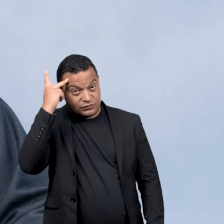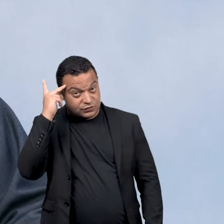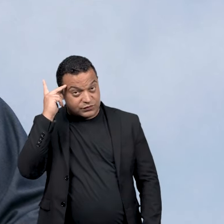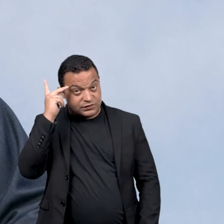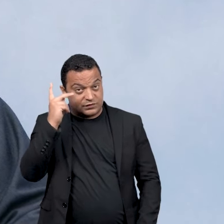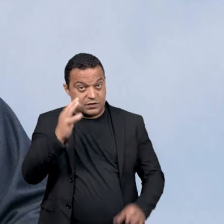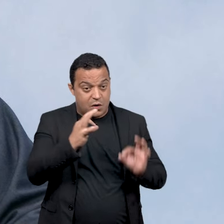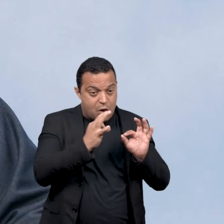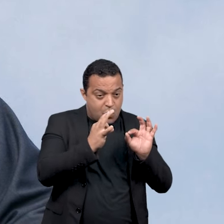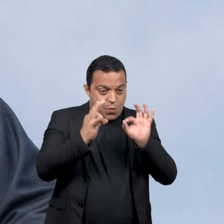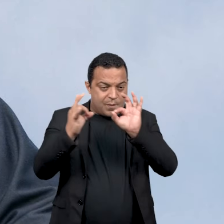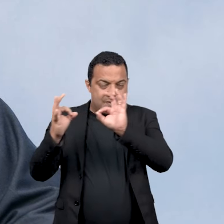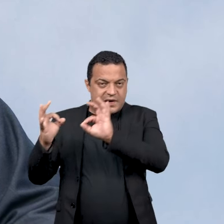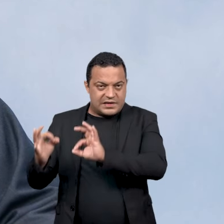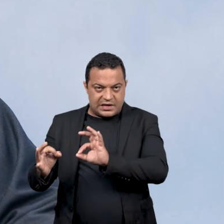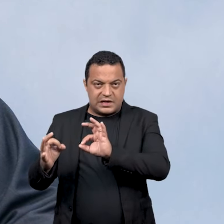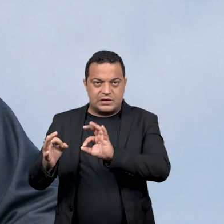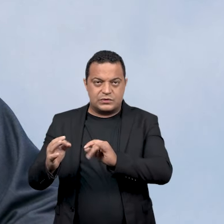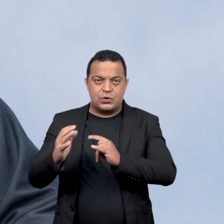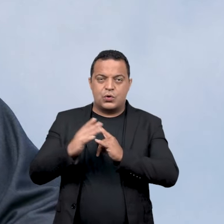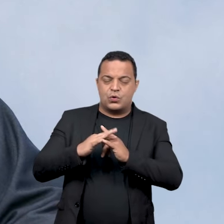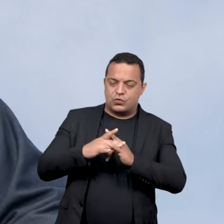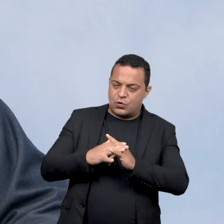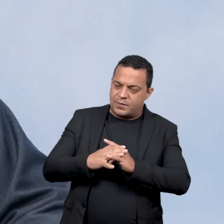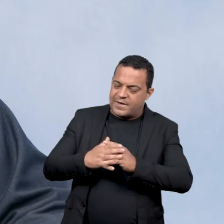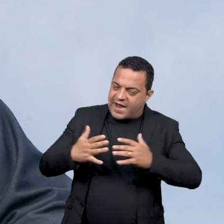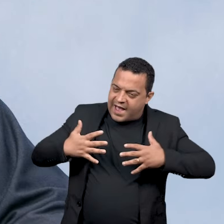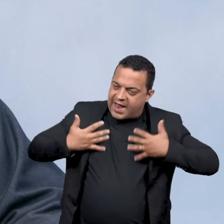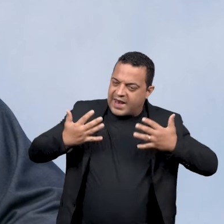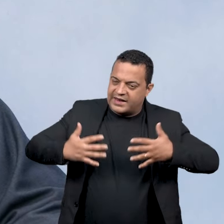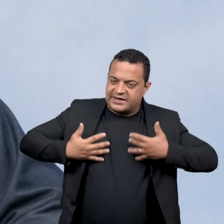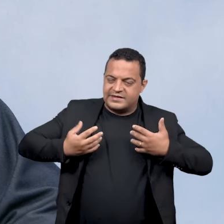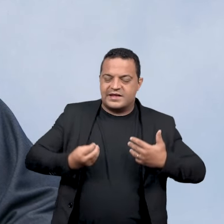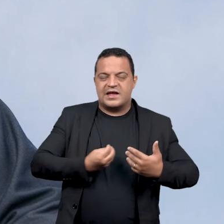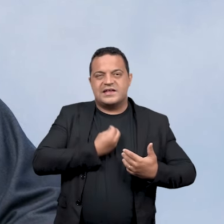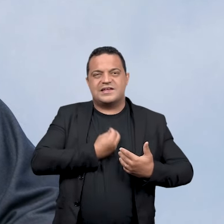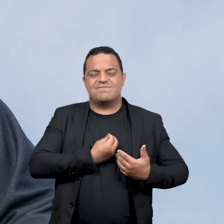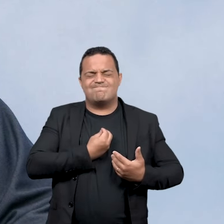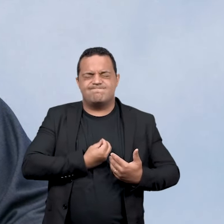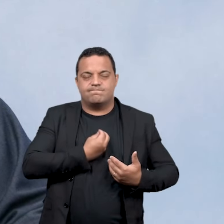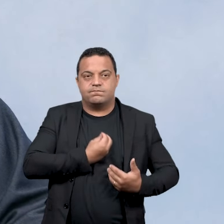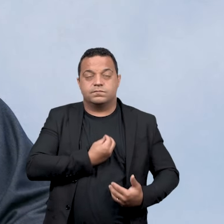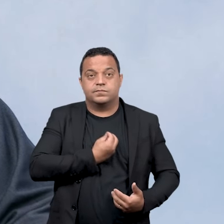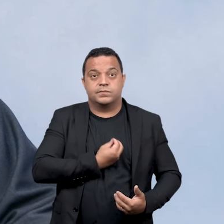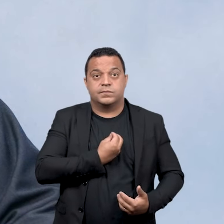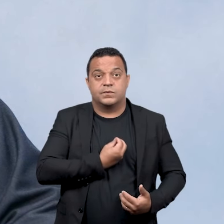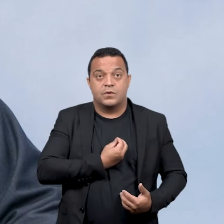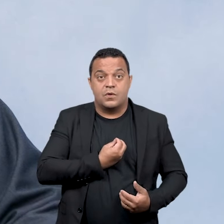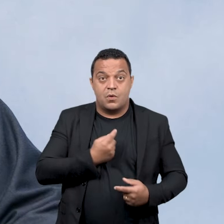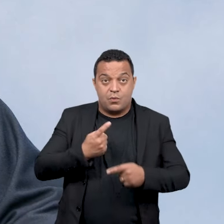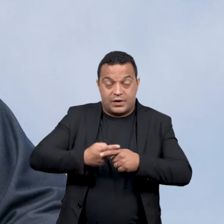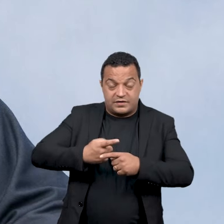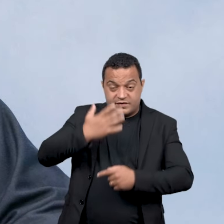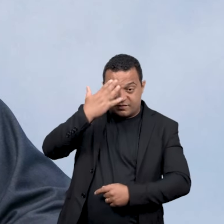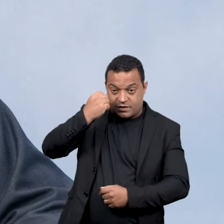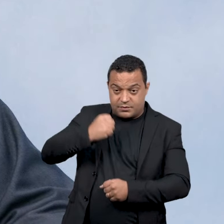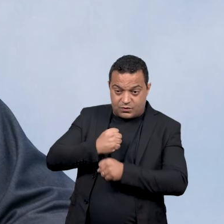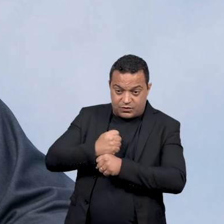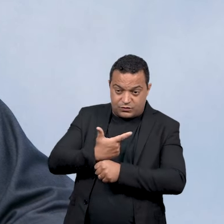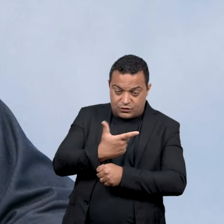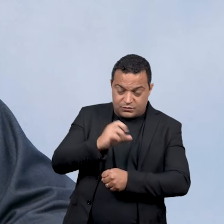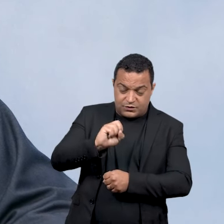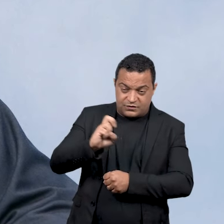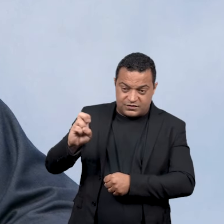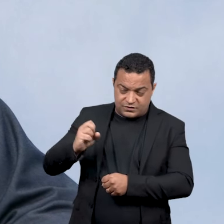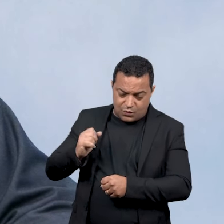telespectadores, aqueles que estão assistindo, para nós é uma alegria poder participar aqui com os irmãos desse momento, desse encerramento do ano de 2025,